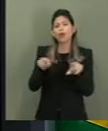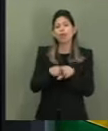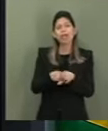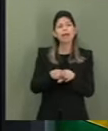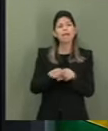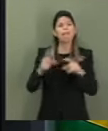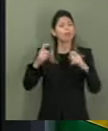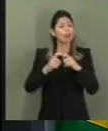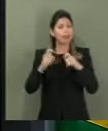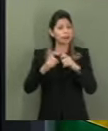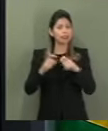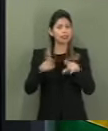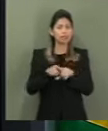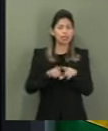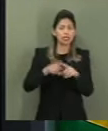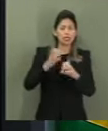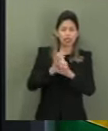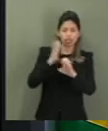da política.